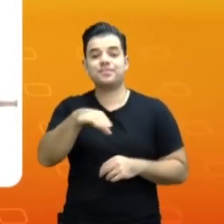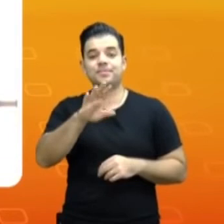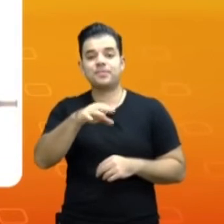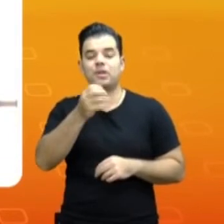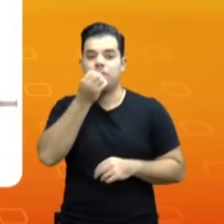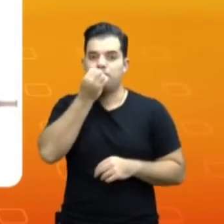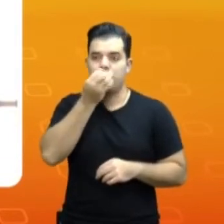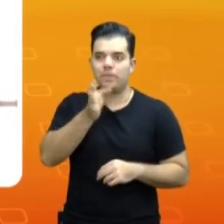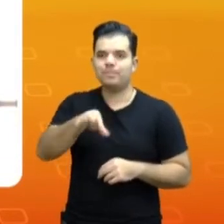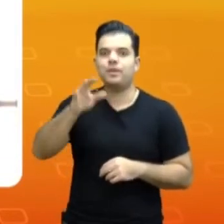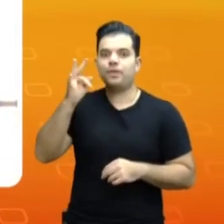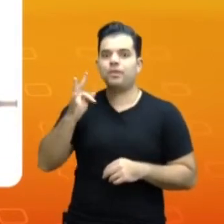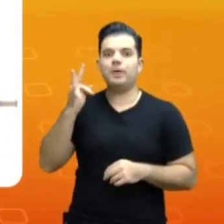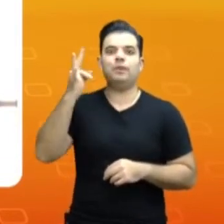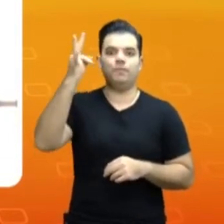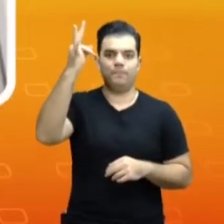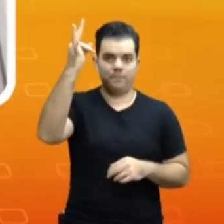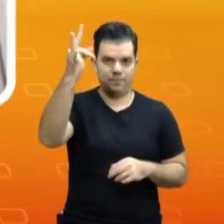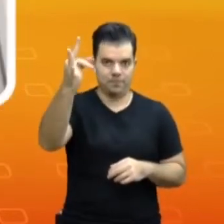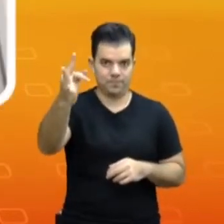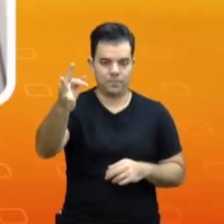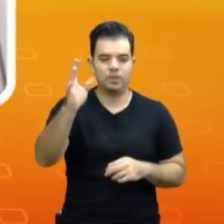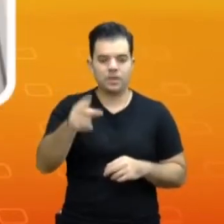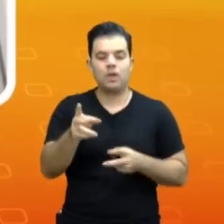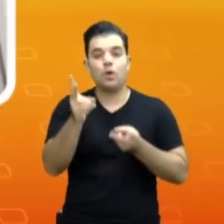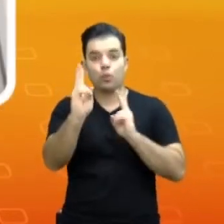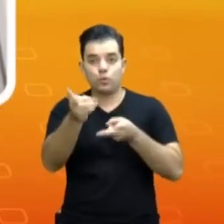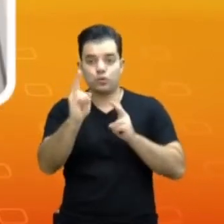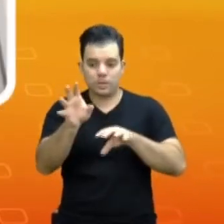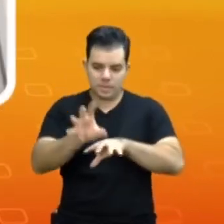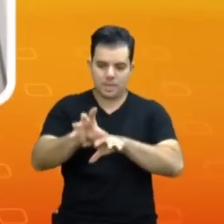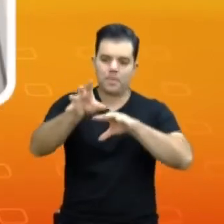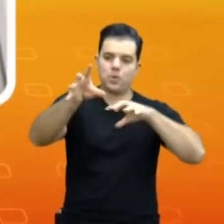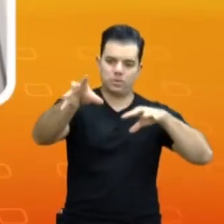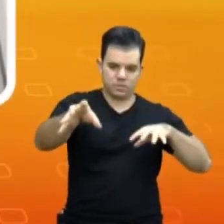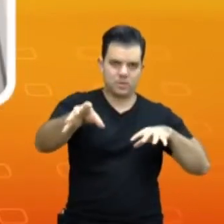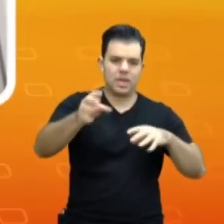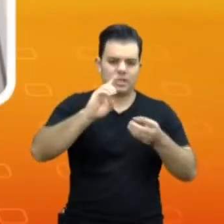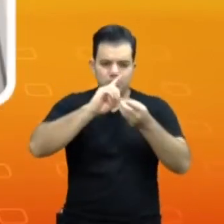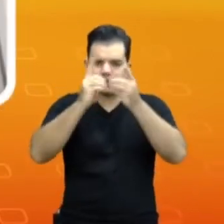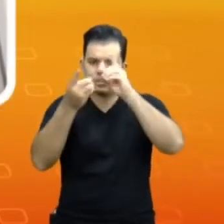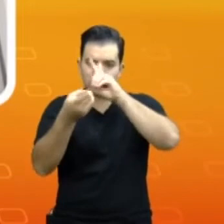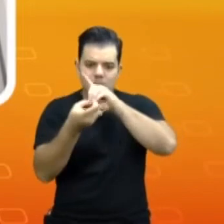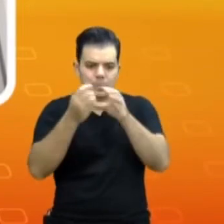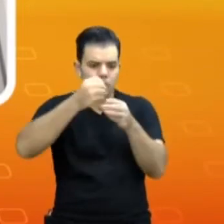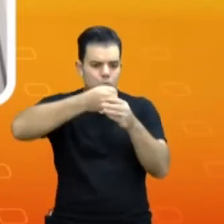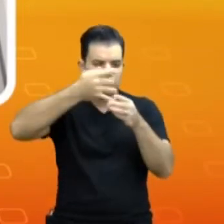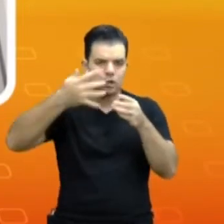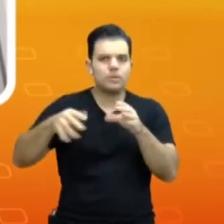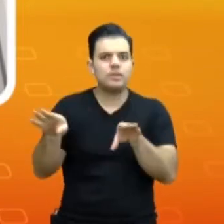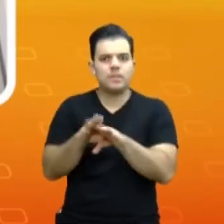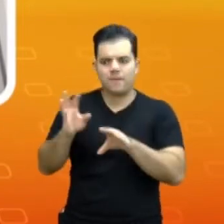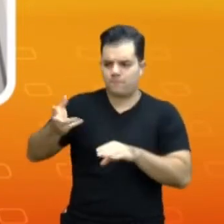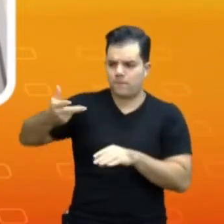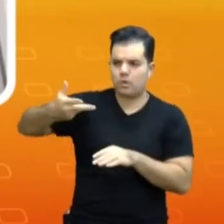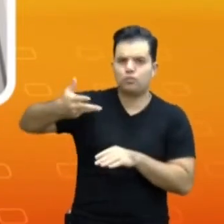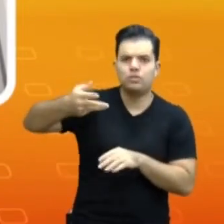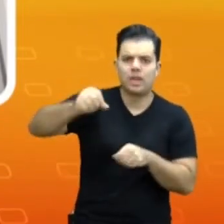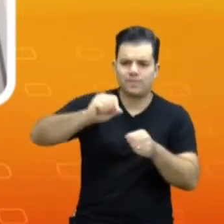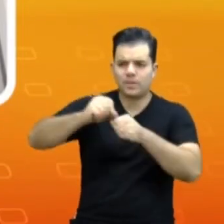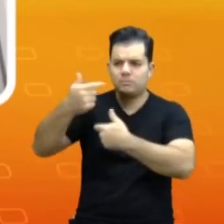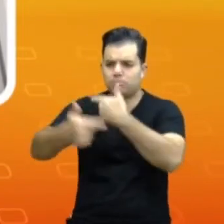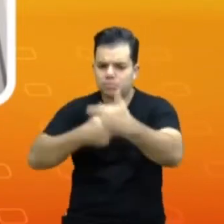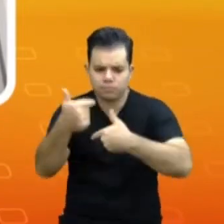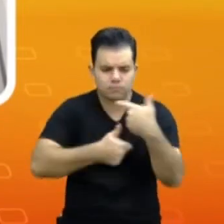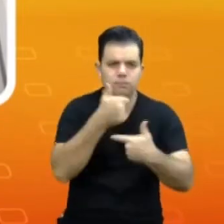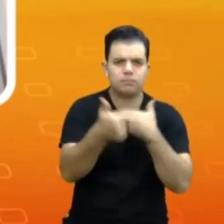Para o futuro, a continuidade dessa questão de produção remota, a dinâmica que eu tinha de conteúdo, a velocidade que a gente produzia, isso que